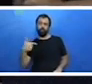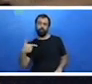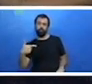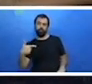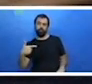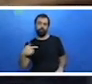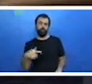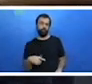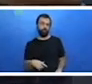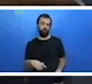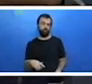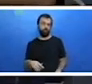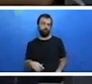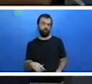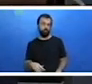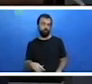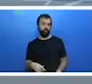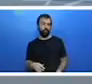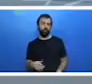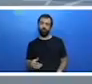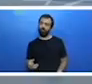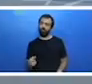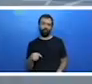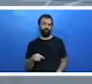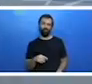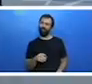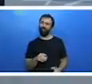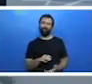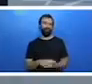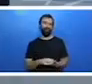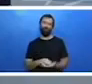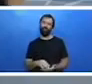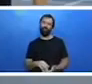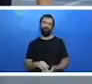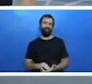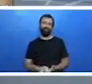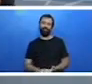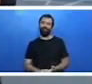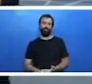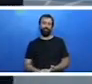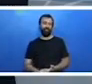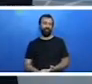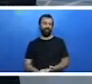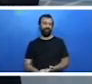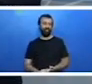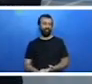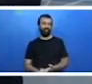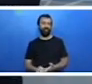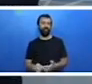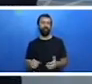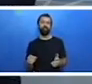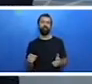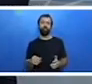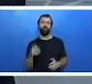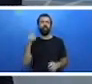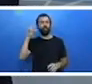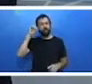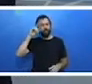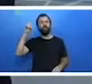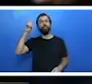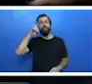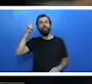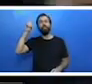graus,7, né? Nunca aqui em Barretos, né, pessoal? Aqui a gente está beirando os 40. Então, nós convivemos com os